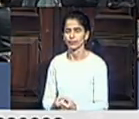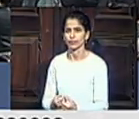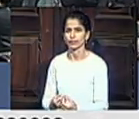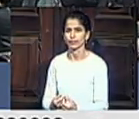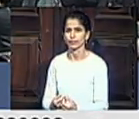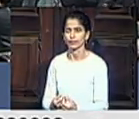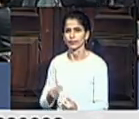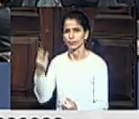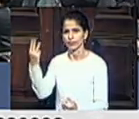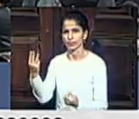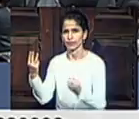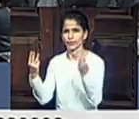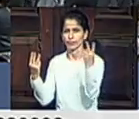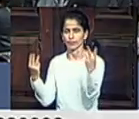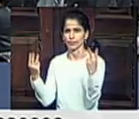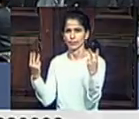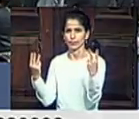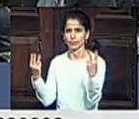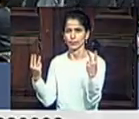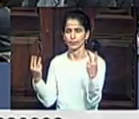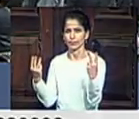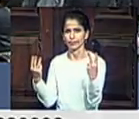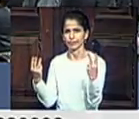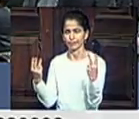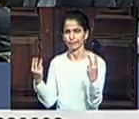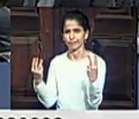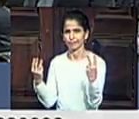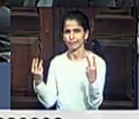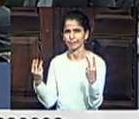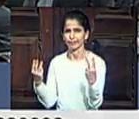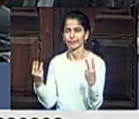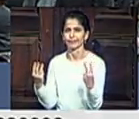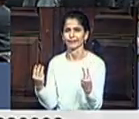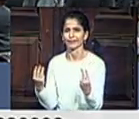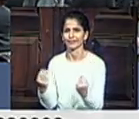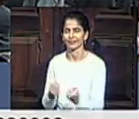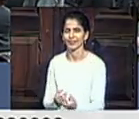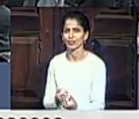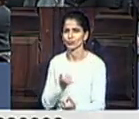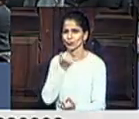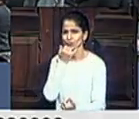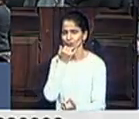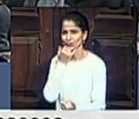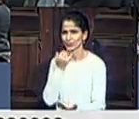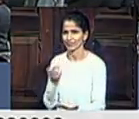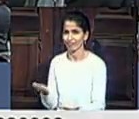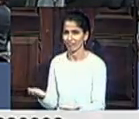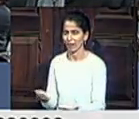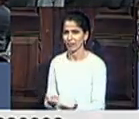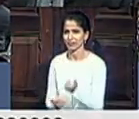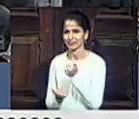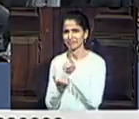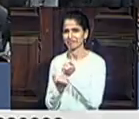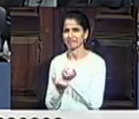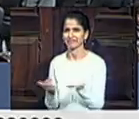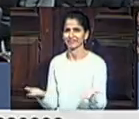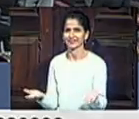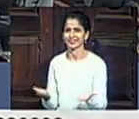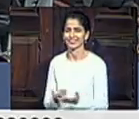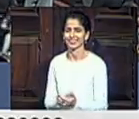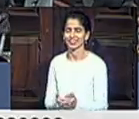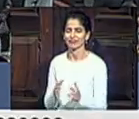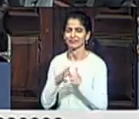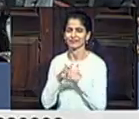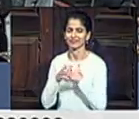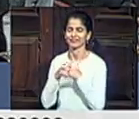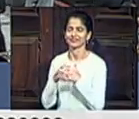3-2, presidente. Ah, 3-2. Desculpa, aqui foi meu auxiliar mor. É a torcida. Espera aí,